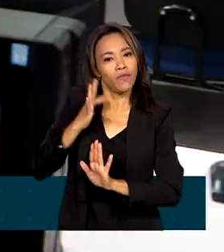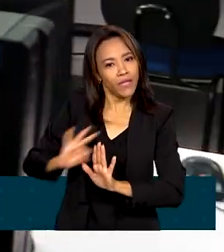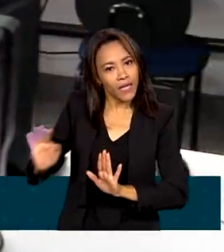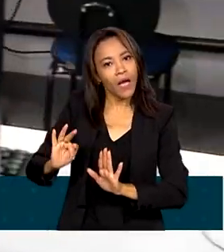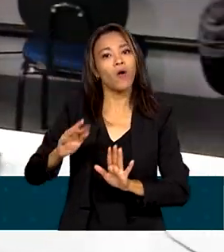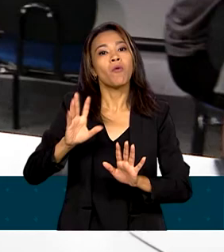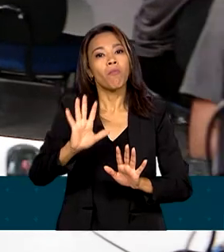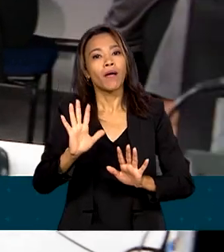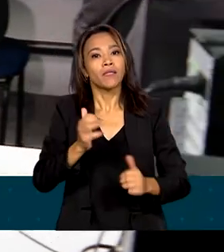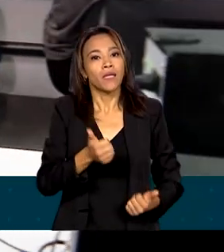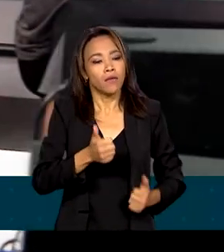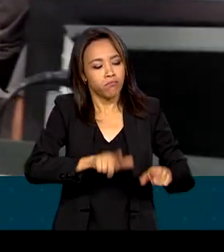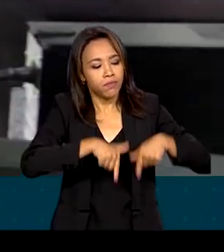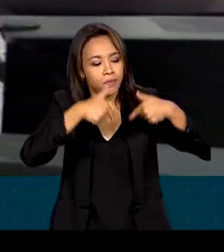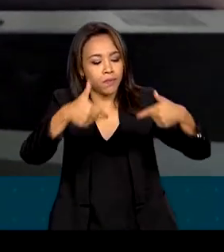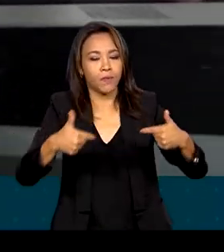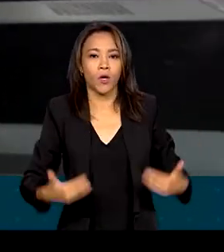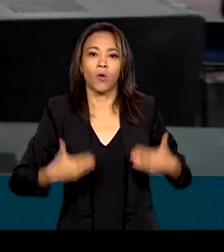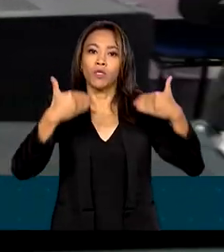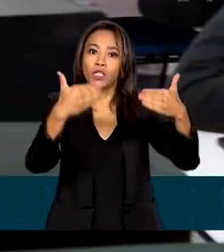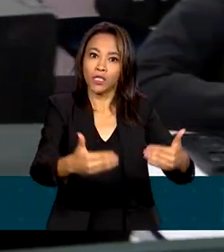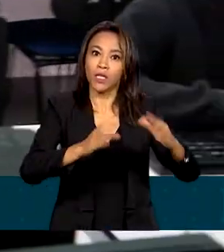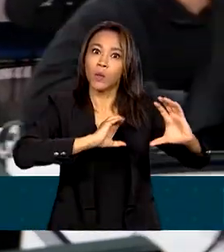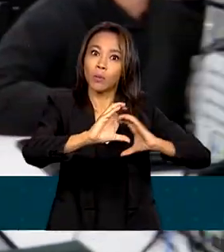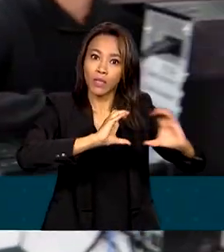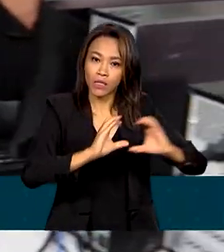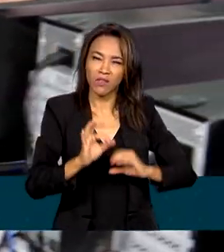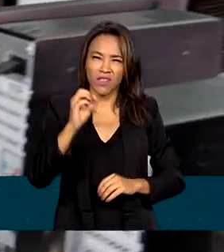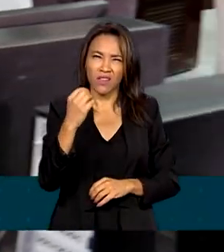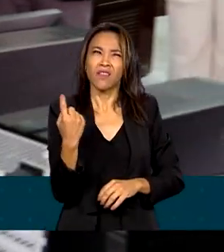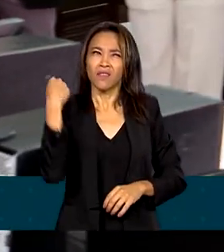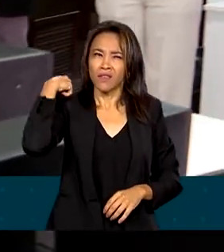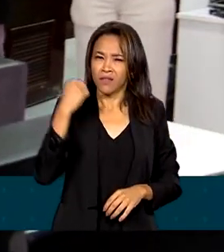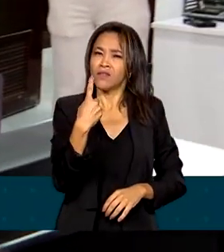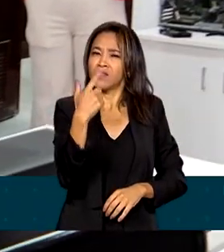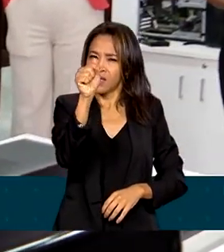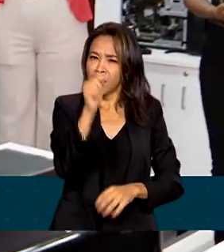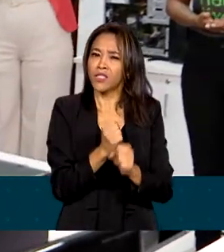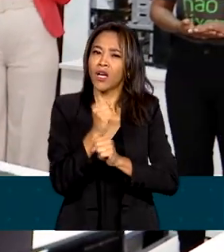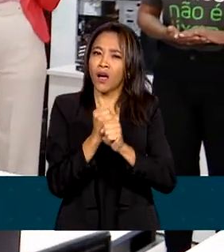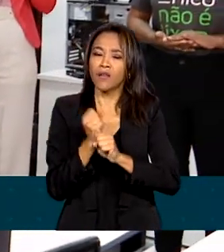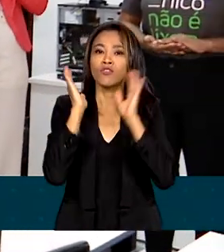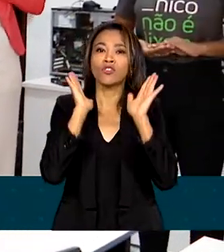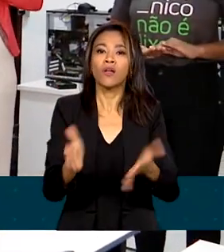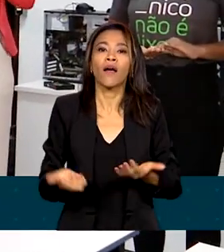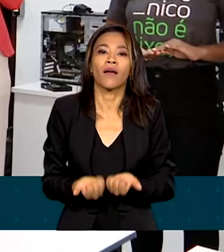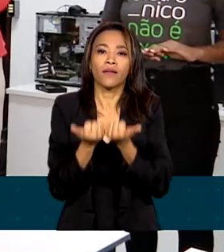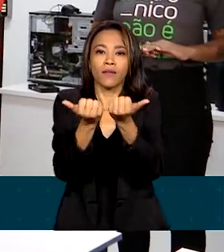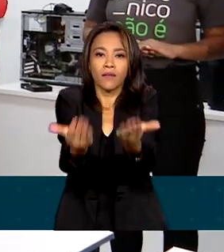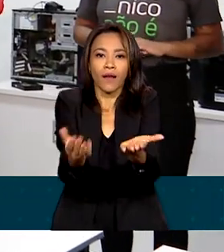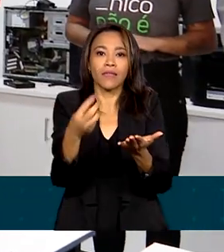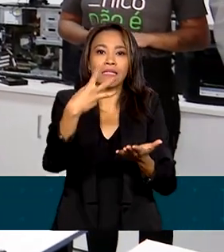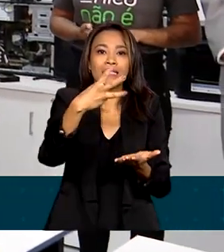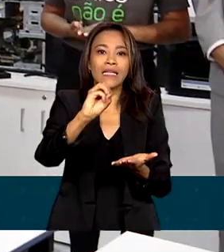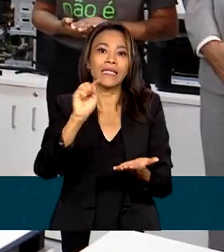Comunicações. Desde sua criação, há 17 anos, foram entregues 30 mil computadores